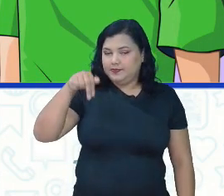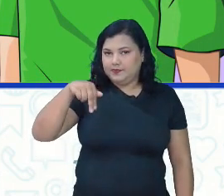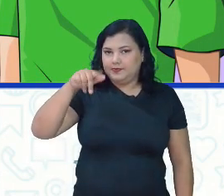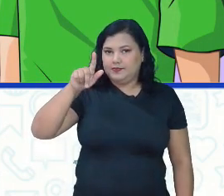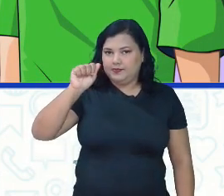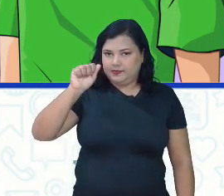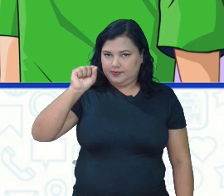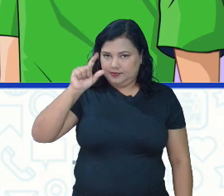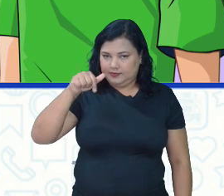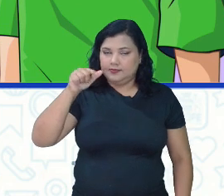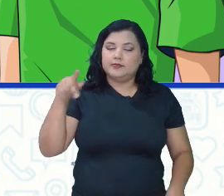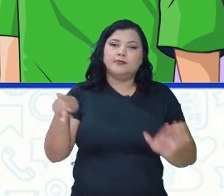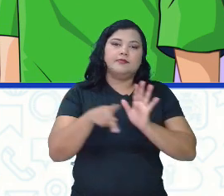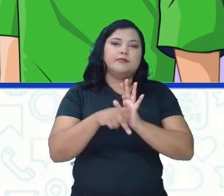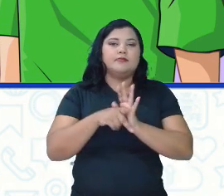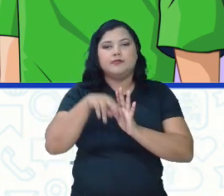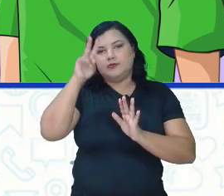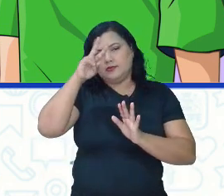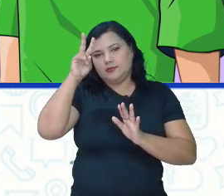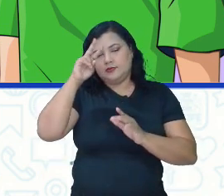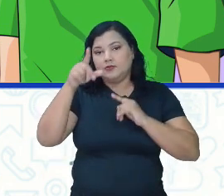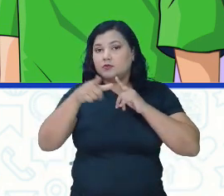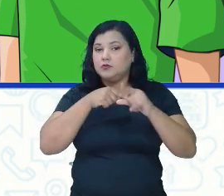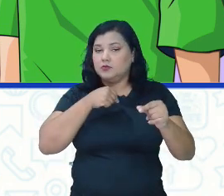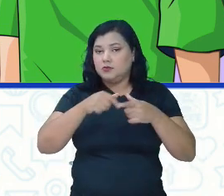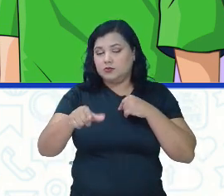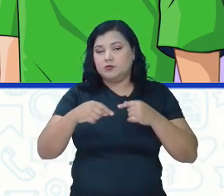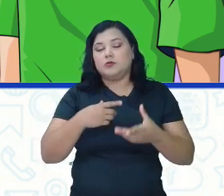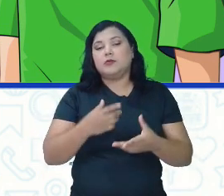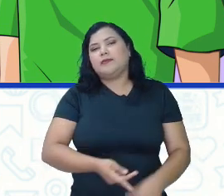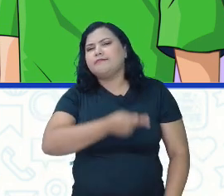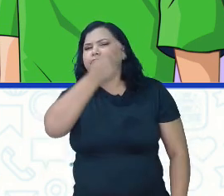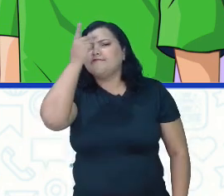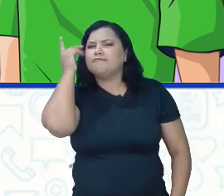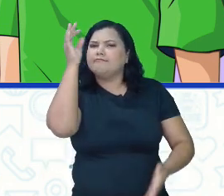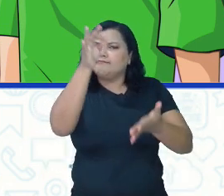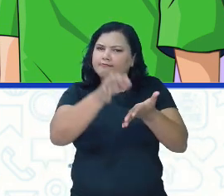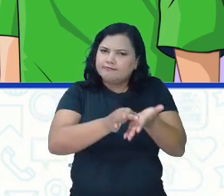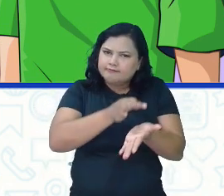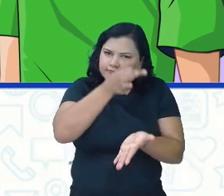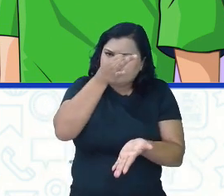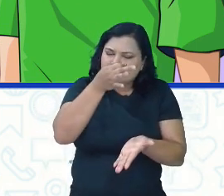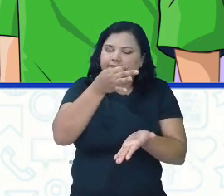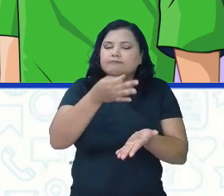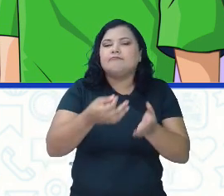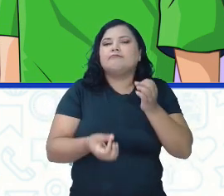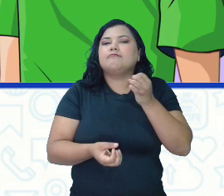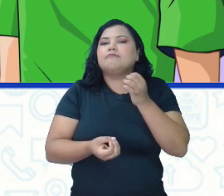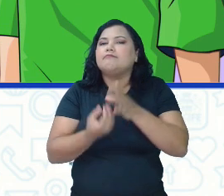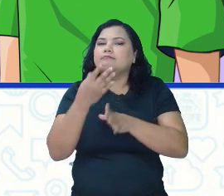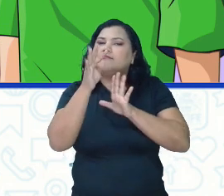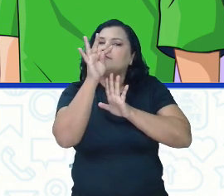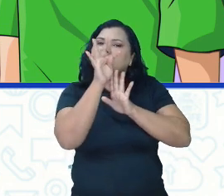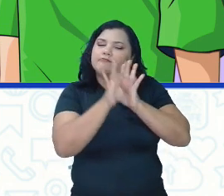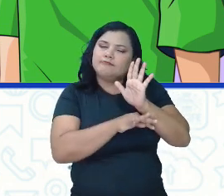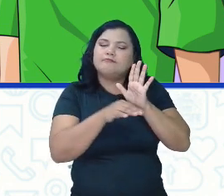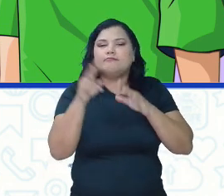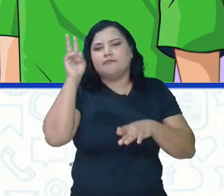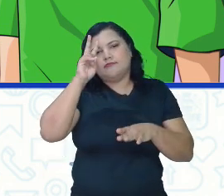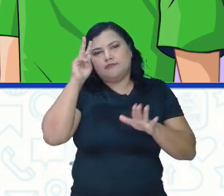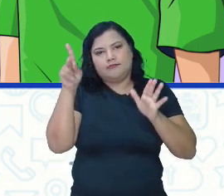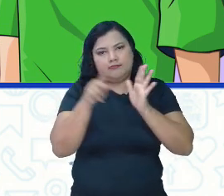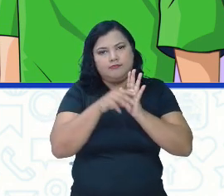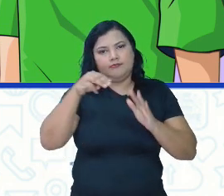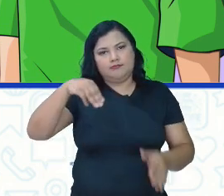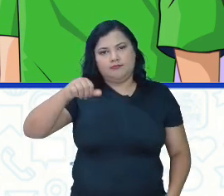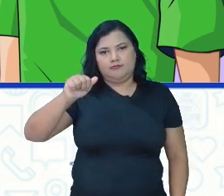japonesas. O desenhista de mangá se chama mangaka. Para os japoneses, o mangá é o